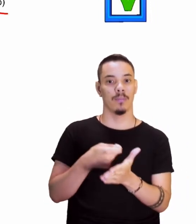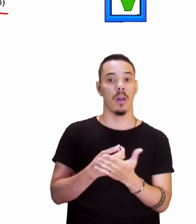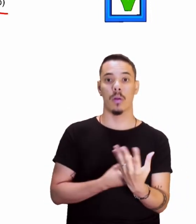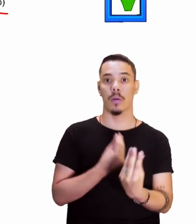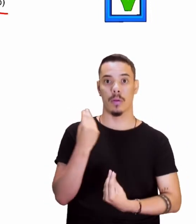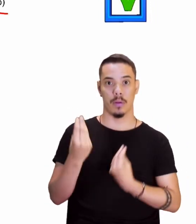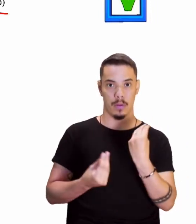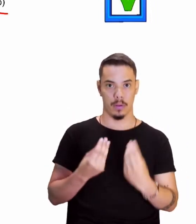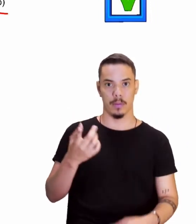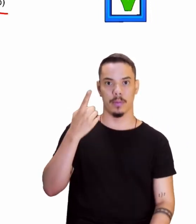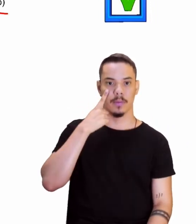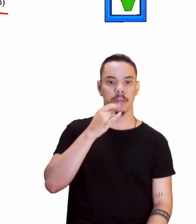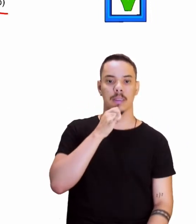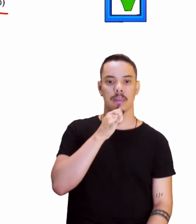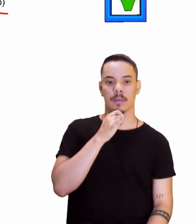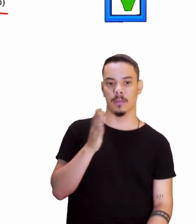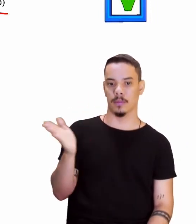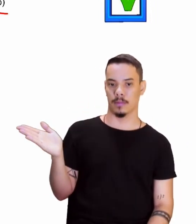amadinho? Vamos lá.